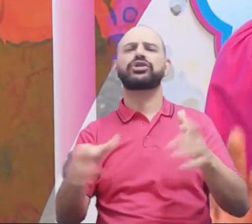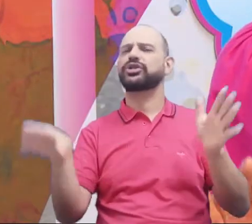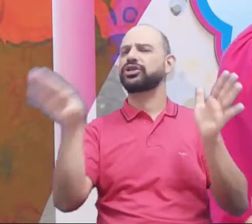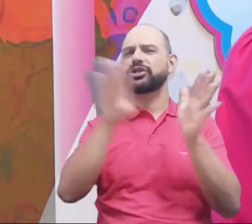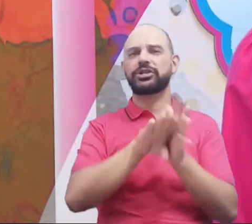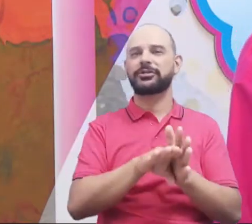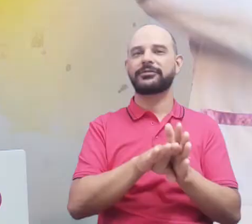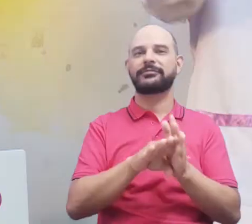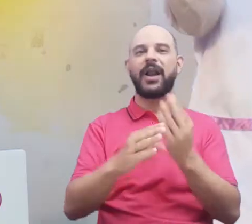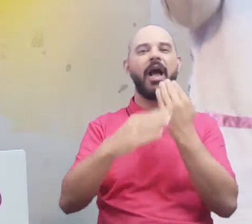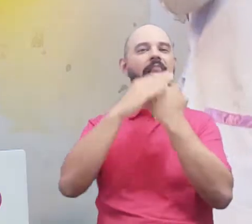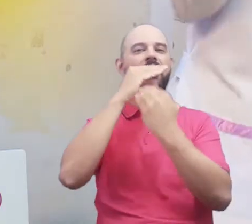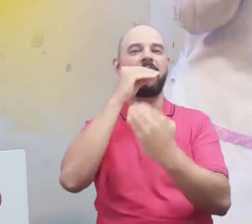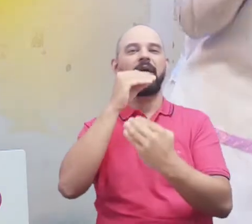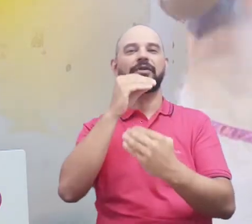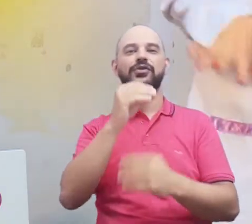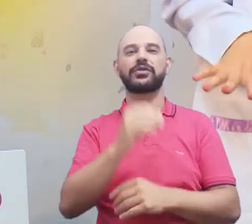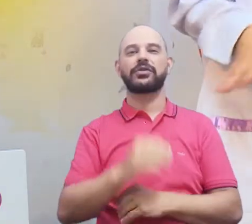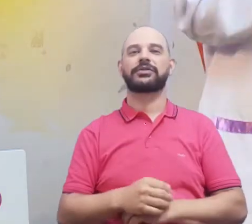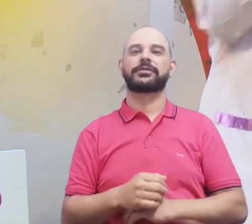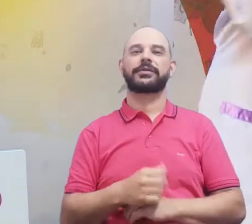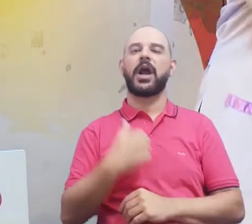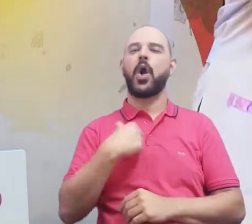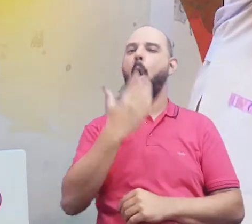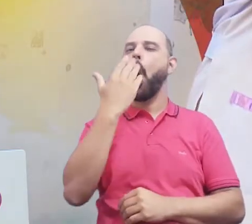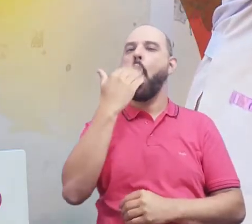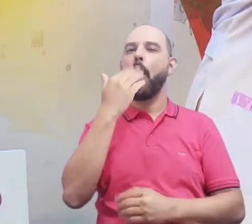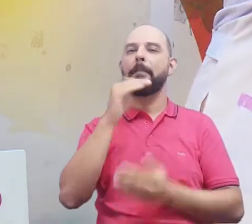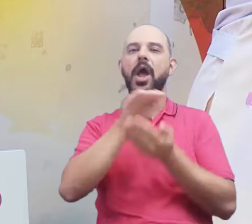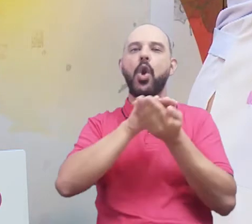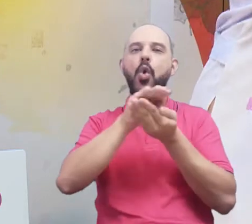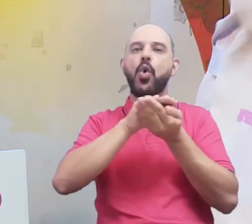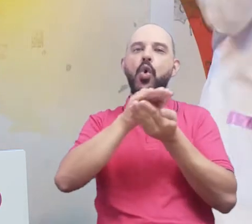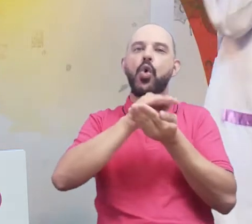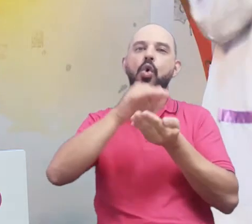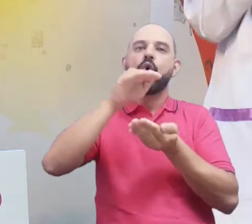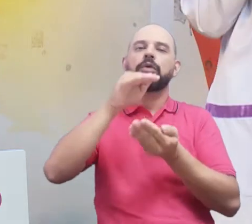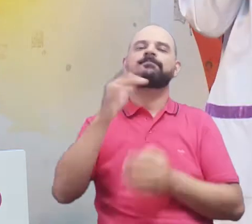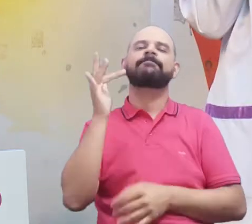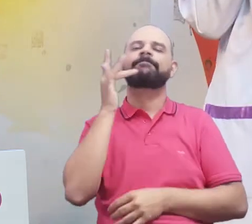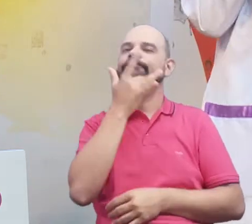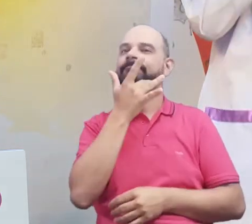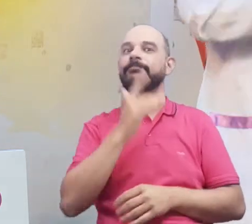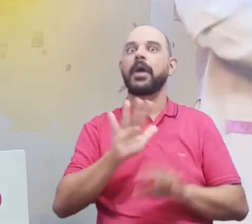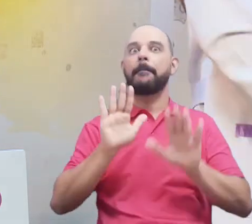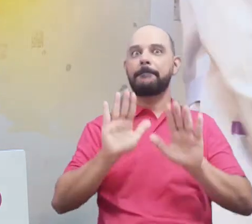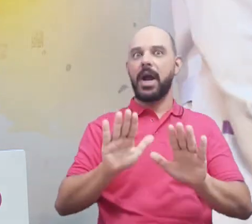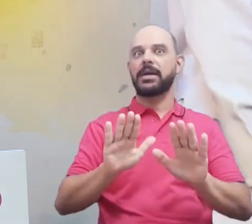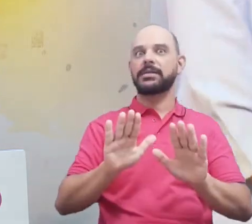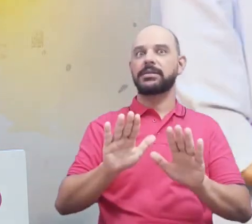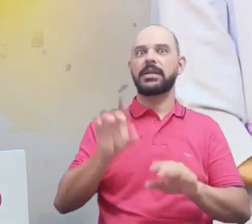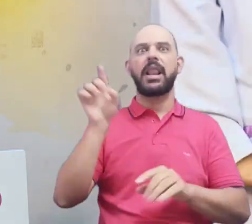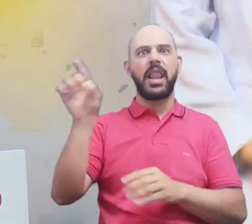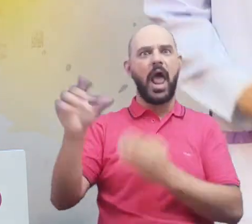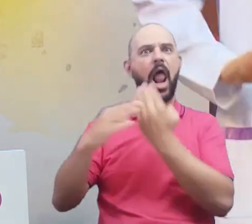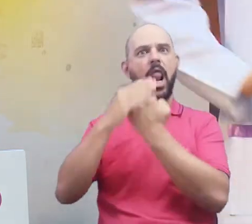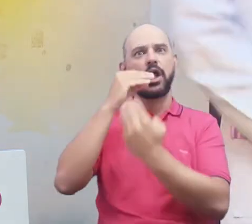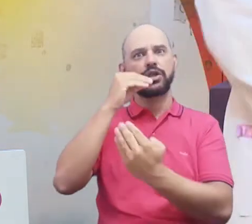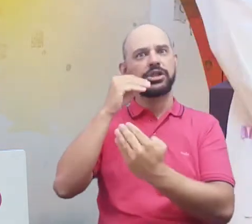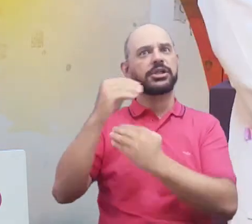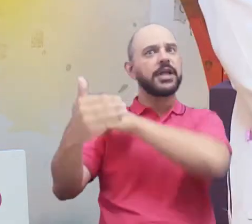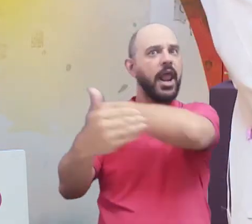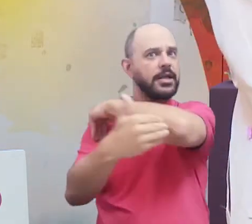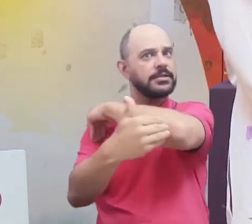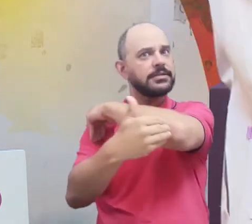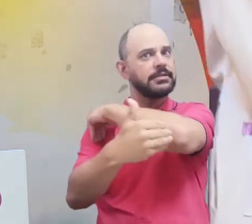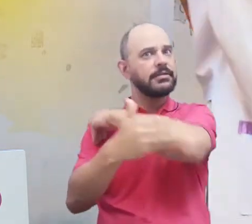onde você veio? Ah, lá da lanchonete da esquina. Eu estava comendo uma coxinha deliciosa. Mas a lanchonete da esquina fica logo